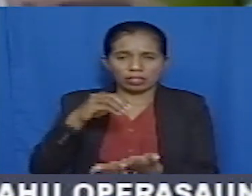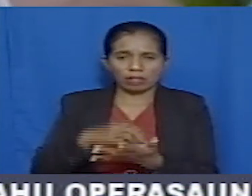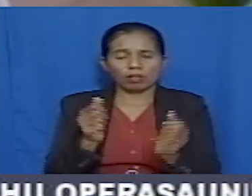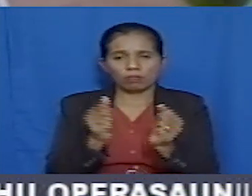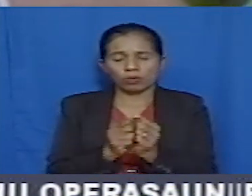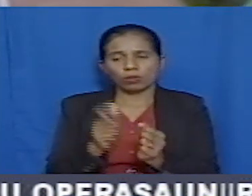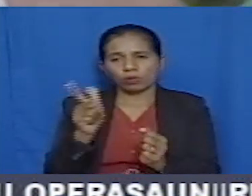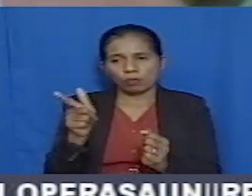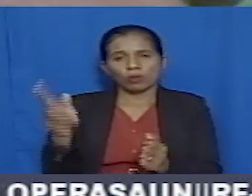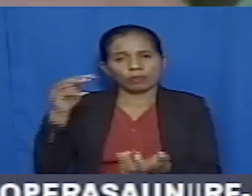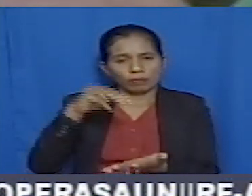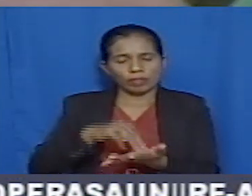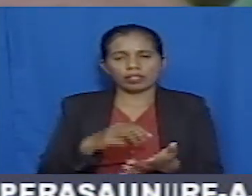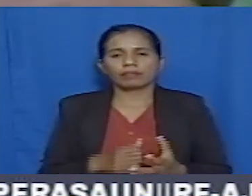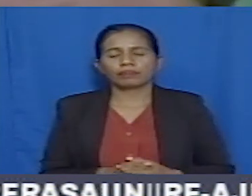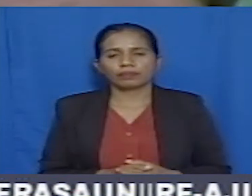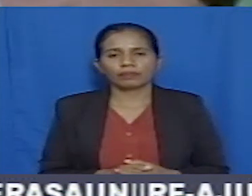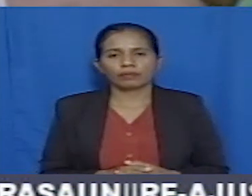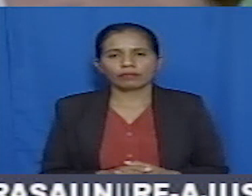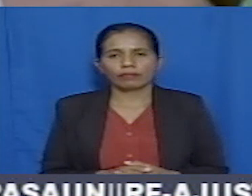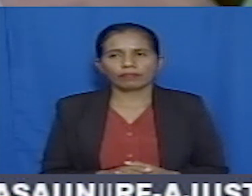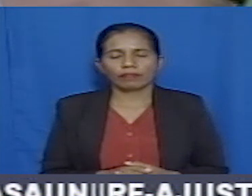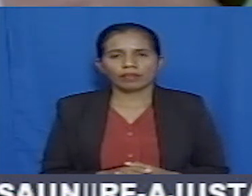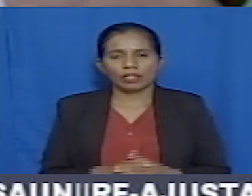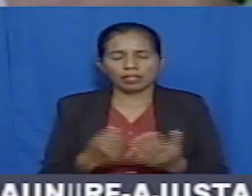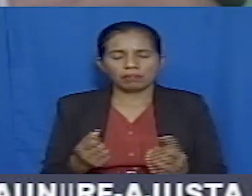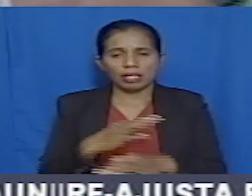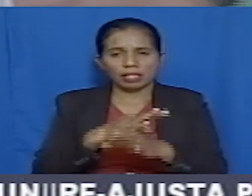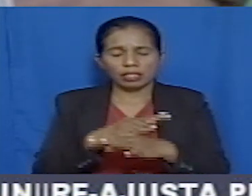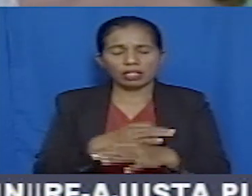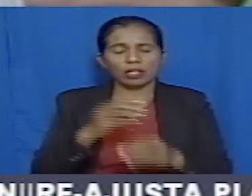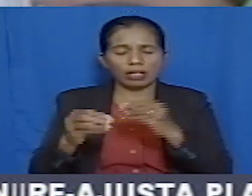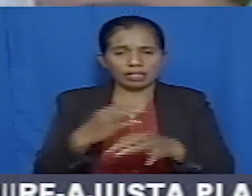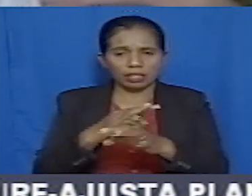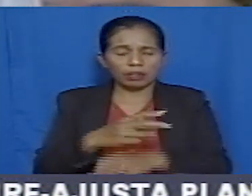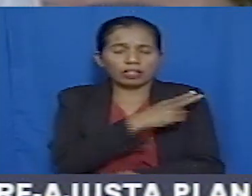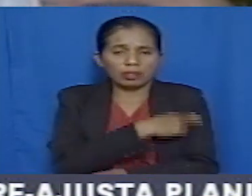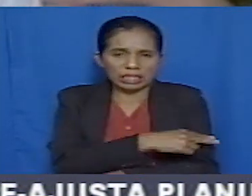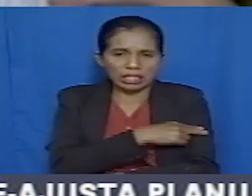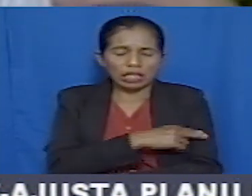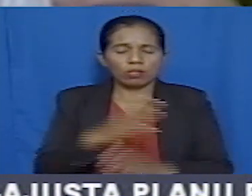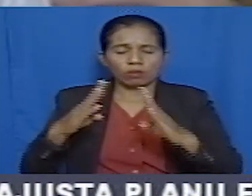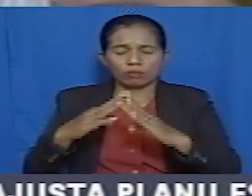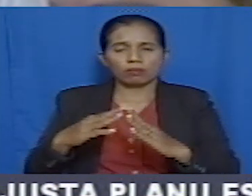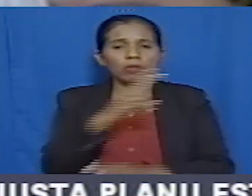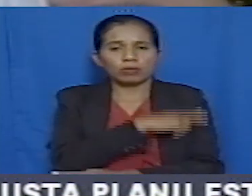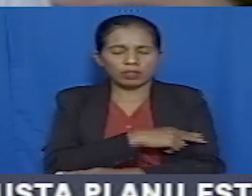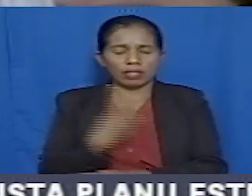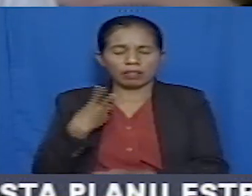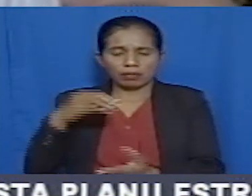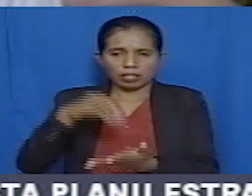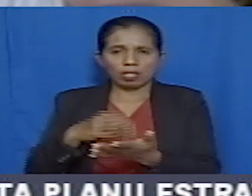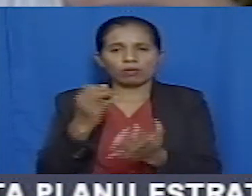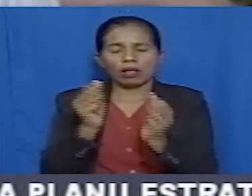ba programa ne. E mas ba funcionamento klinik nia, nawas ba se suporta aktividad klinika, ita total hamutu